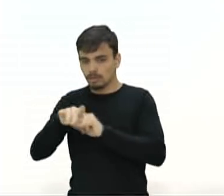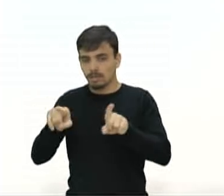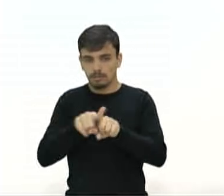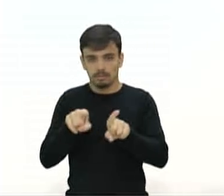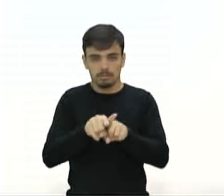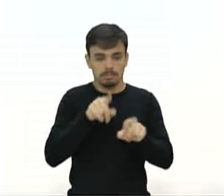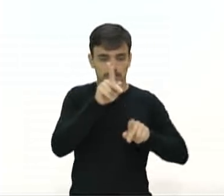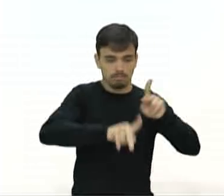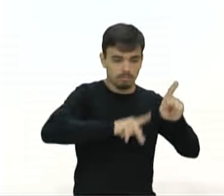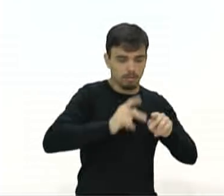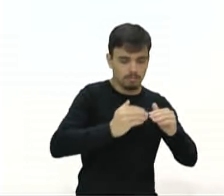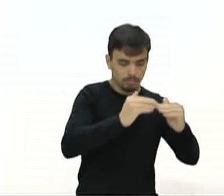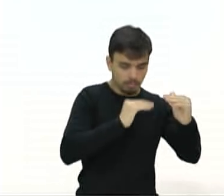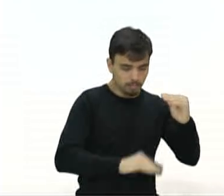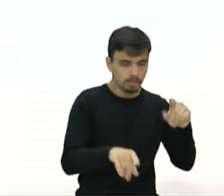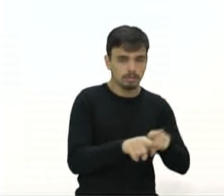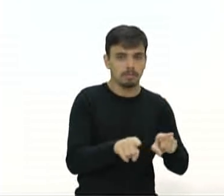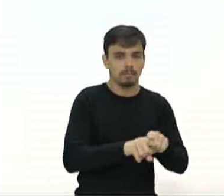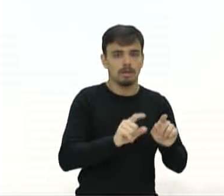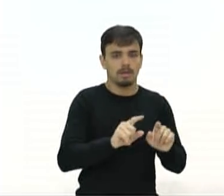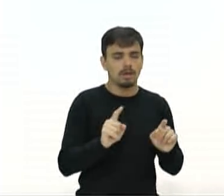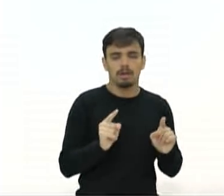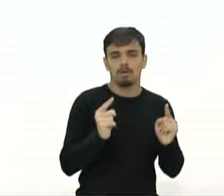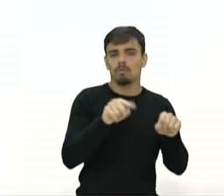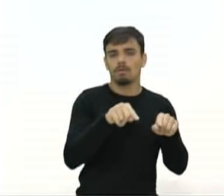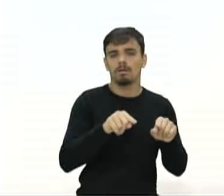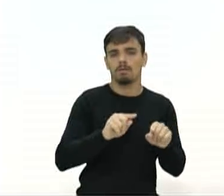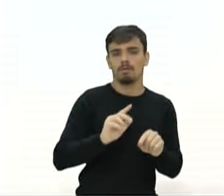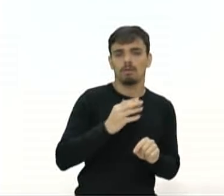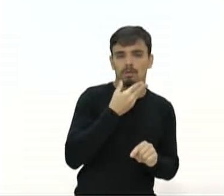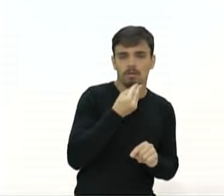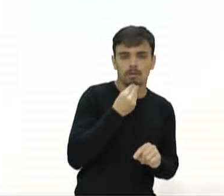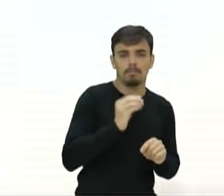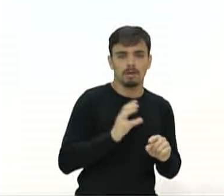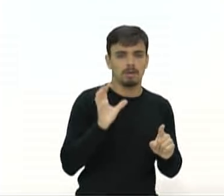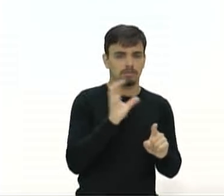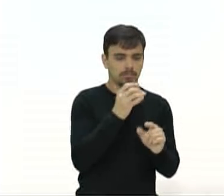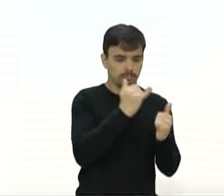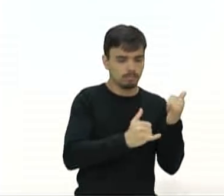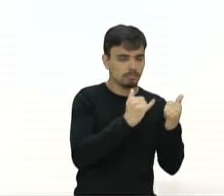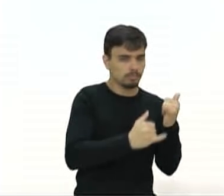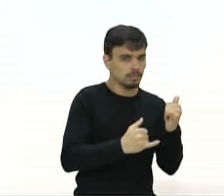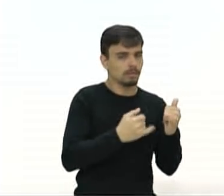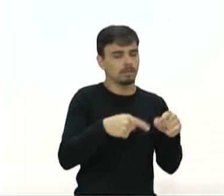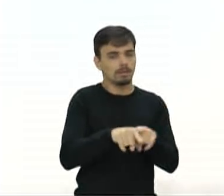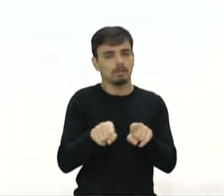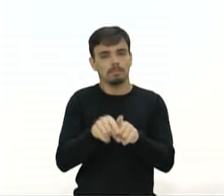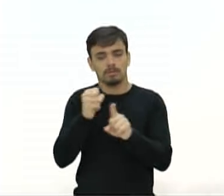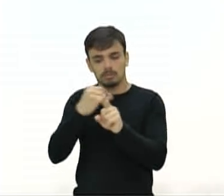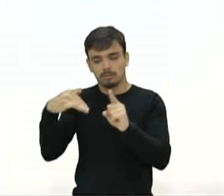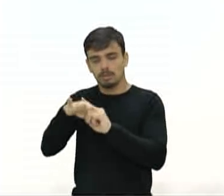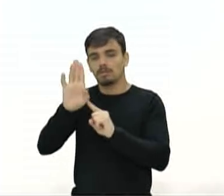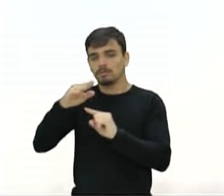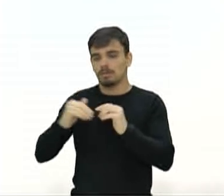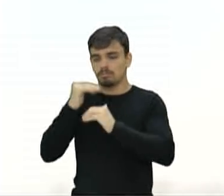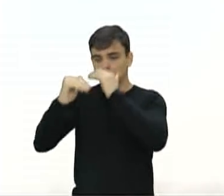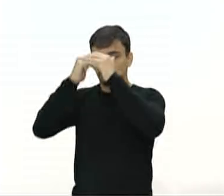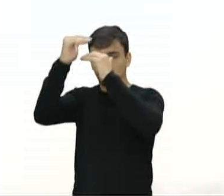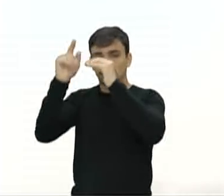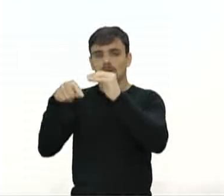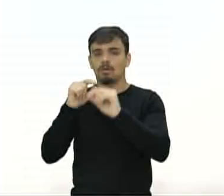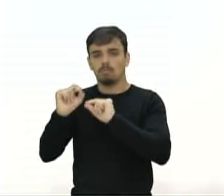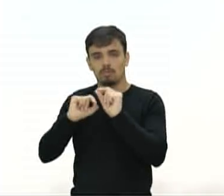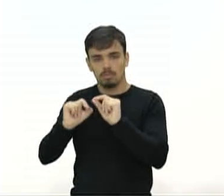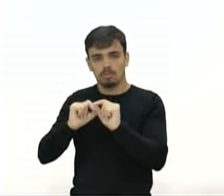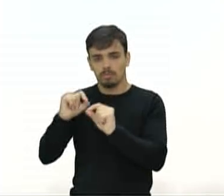os povos inferiores, o ato do homem é assemelhar-se a seus companheiros. Contudo, nas sociedades mais avançadas, sua natureza é, em